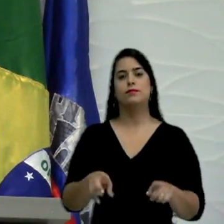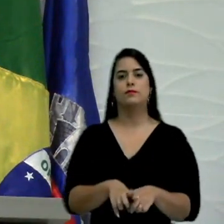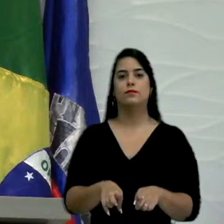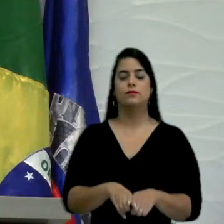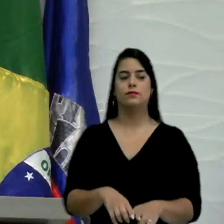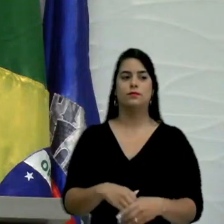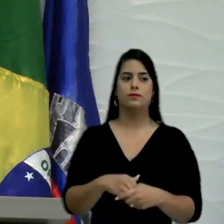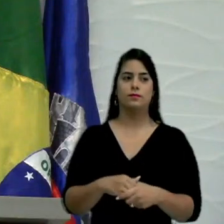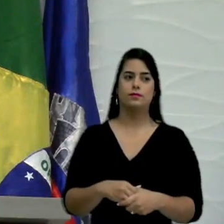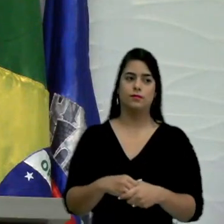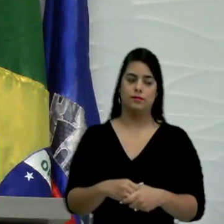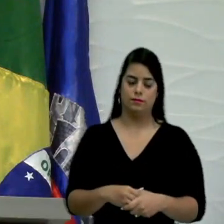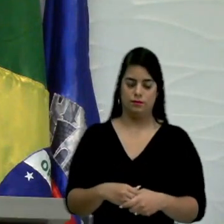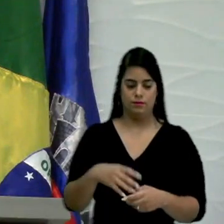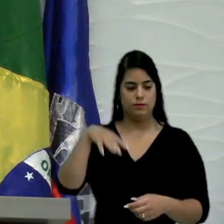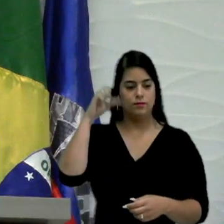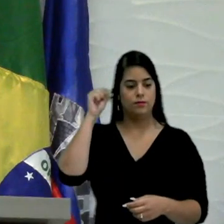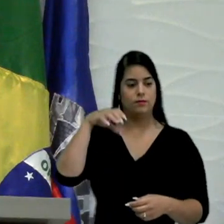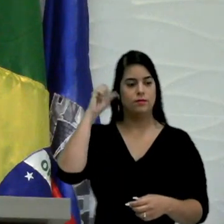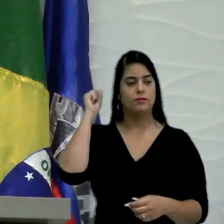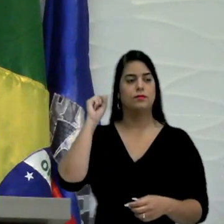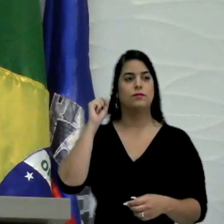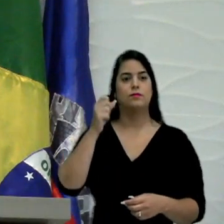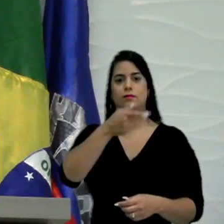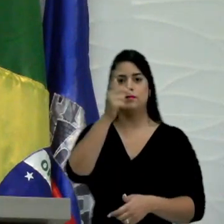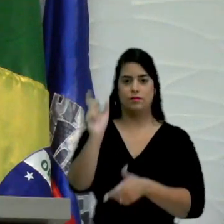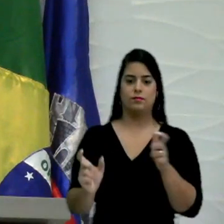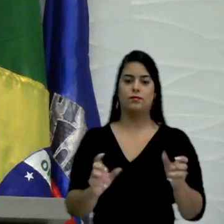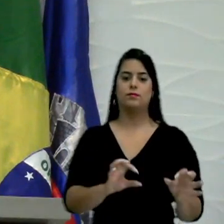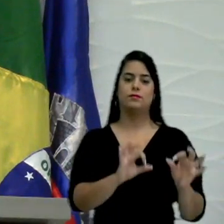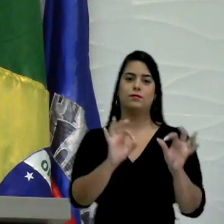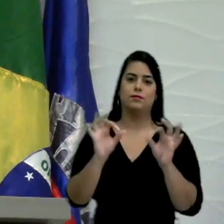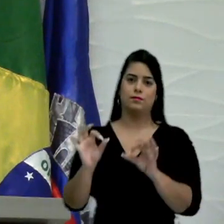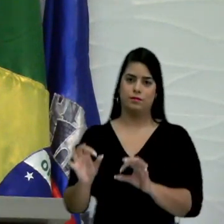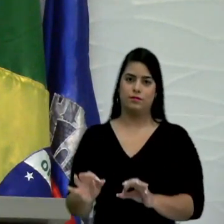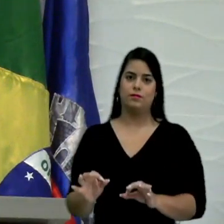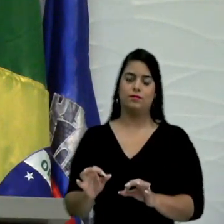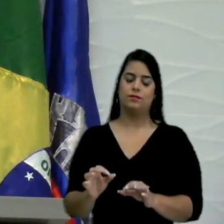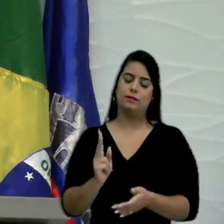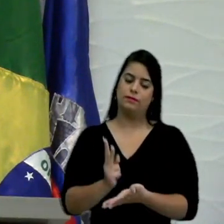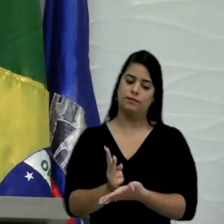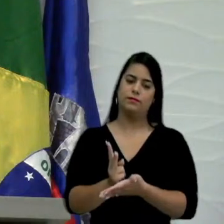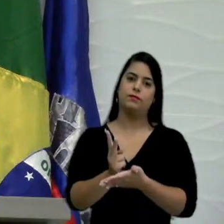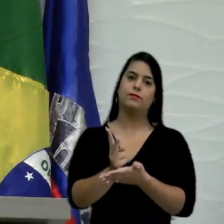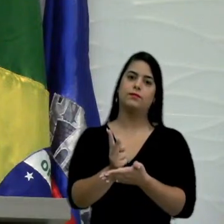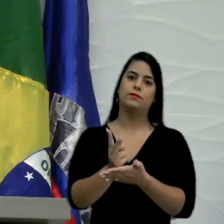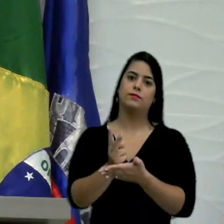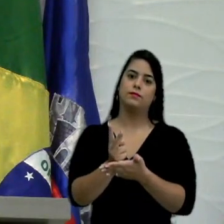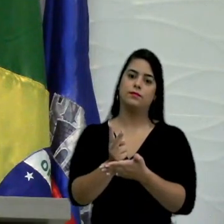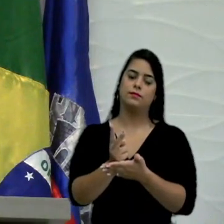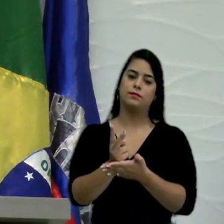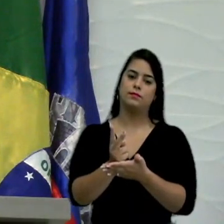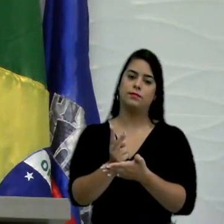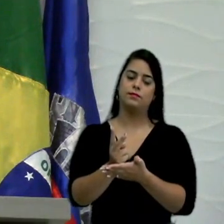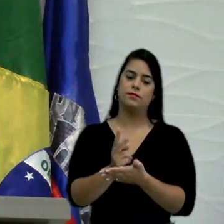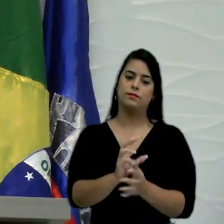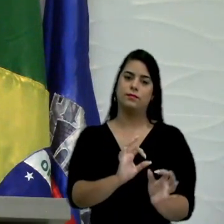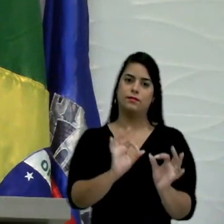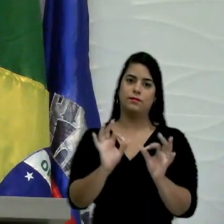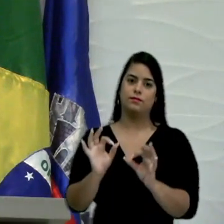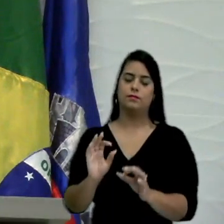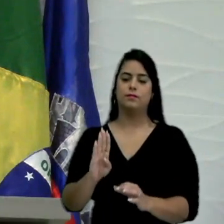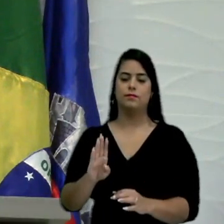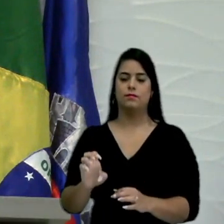alguns ouvintes e telespectadores que de forma assídua acompanham os trabalhos desta casa. Senhor